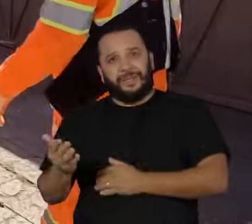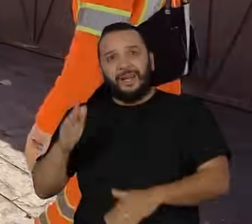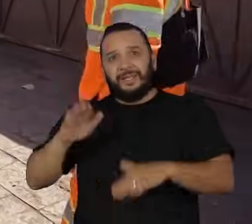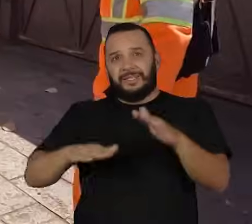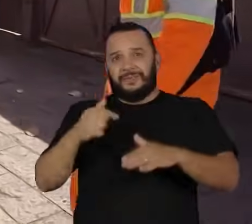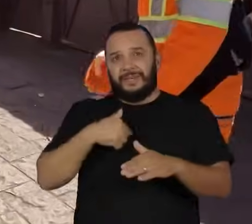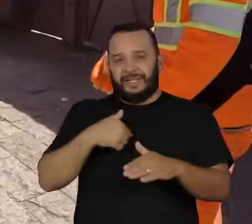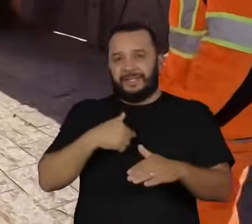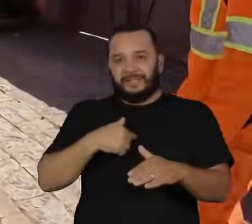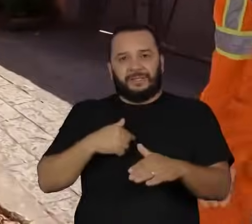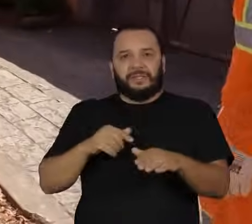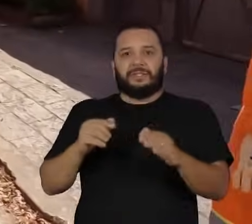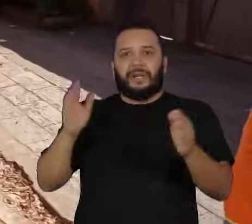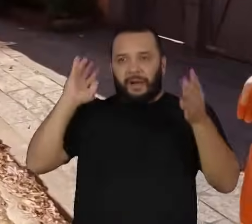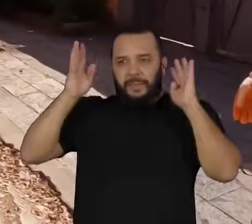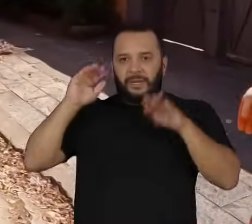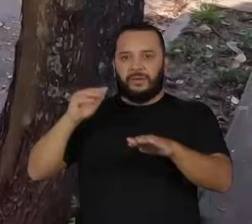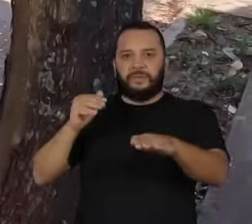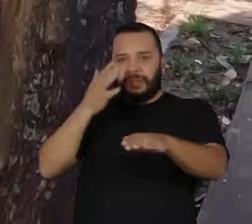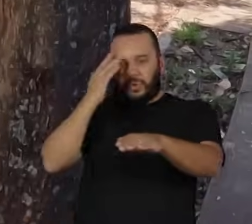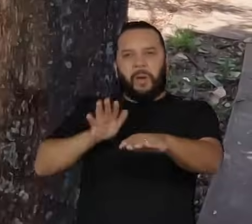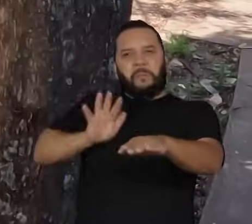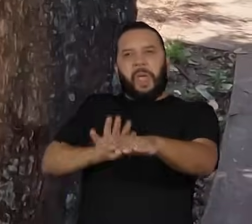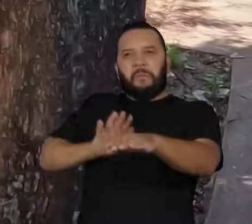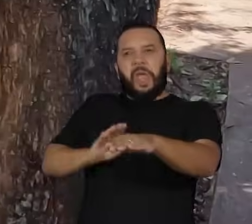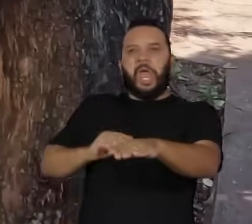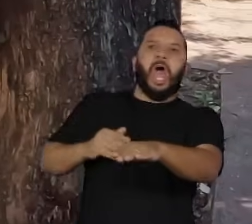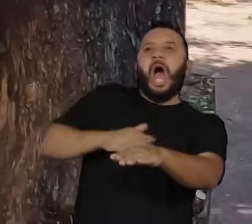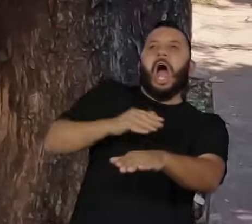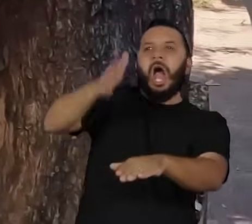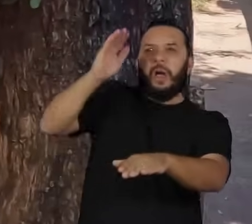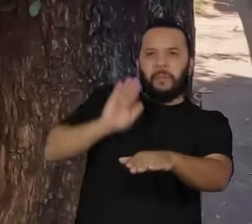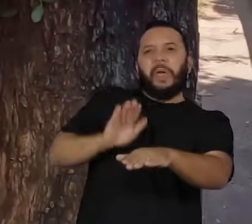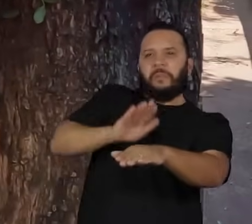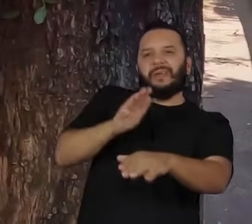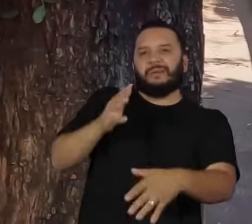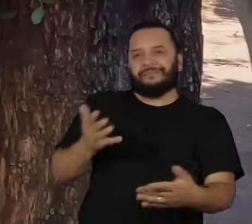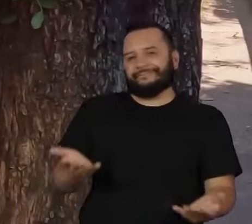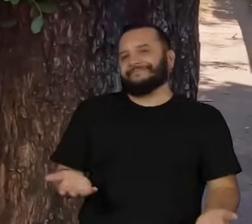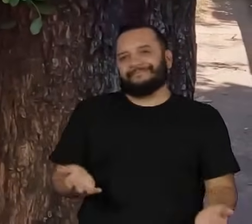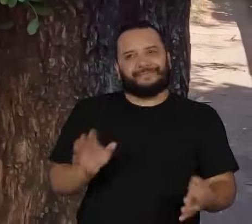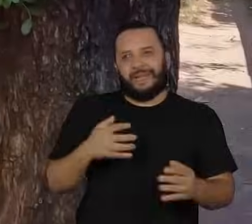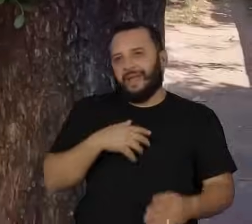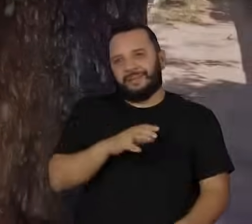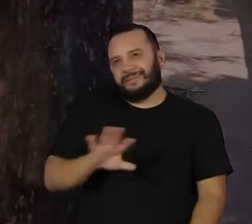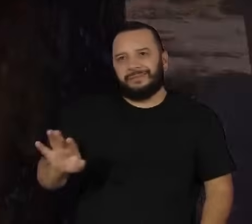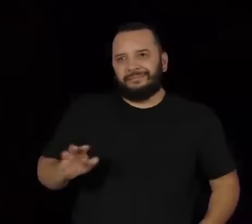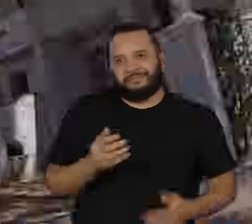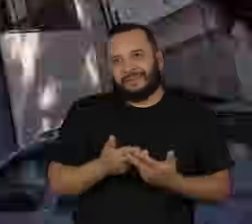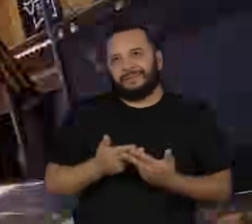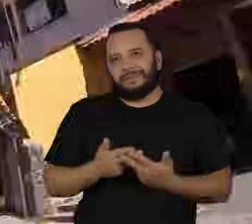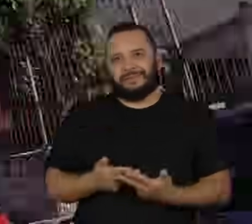Fica acelerando tudo pra gente não deixar trabalhar, outros deixam, outros não deixam. Mas é assim, vai tocando o dia.